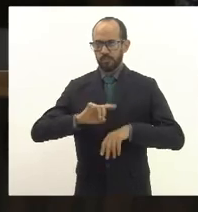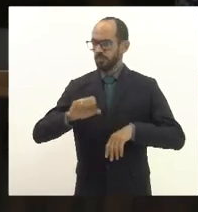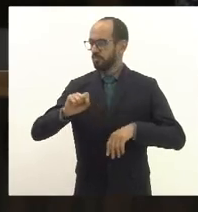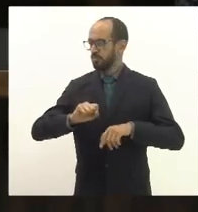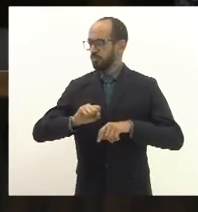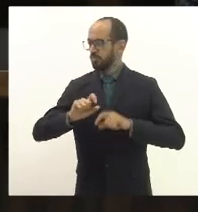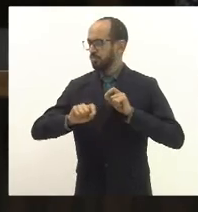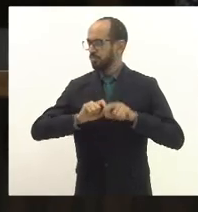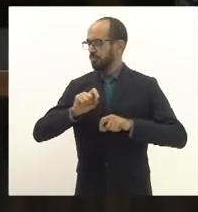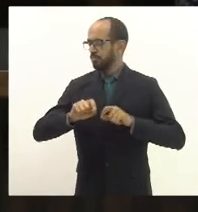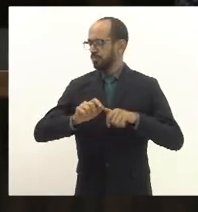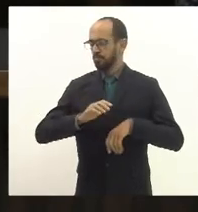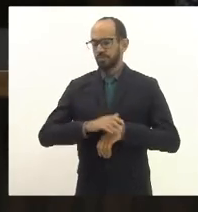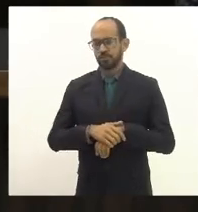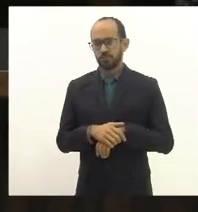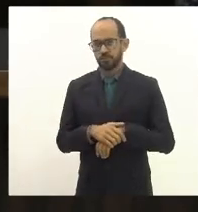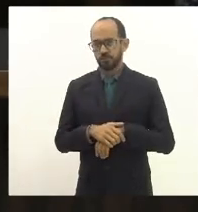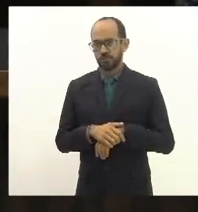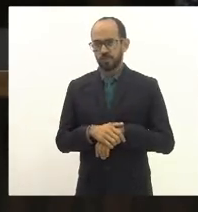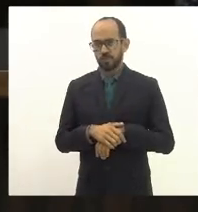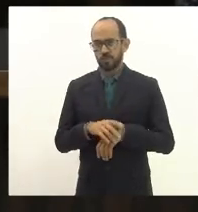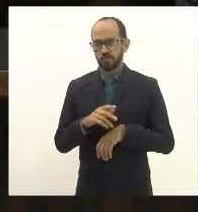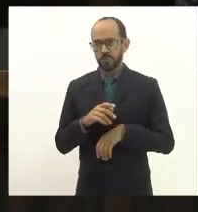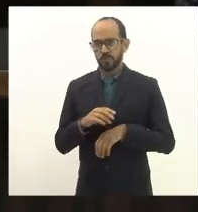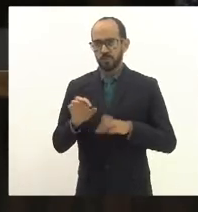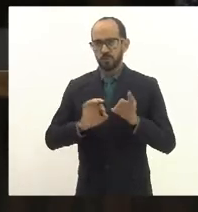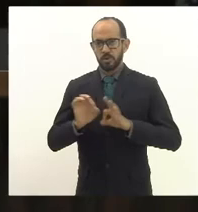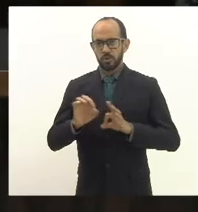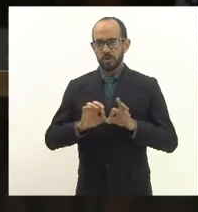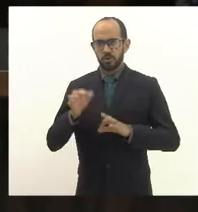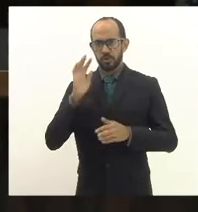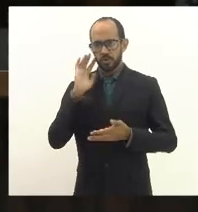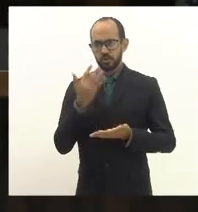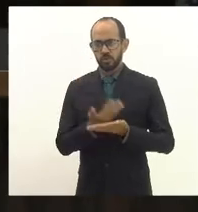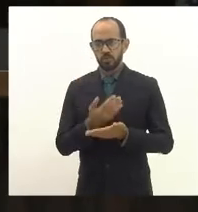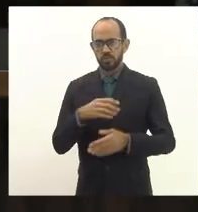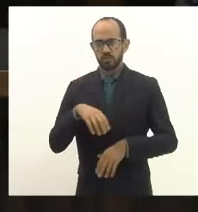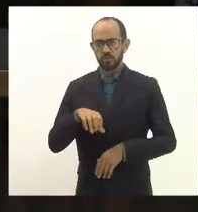projetos. Projeto de resolução 942 de 21.